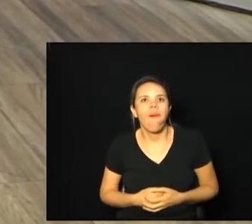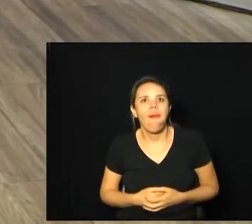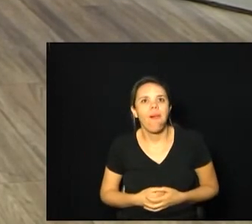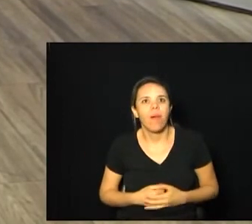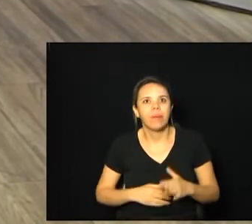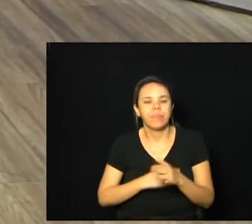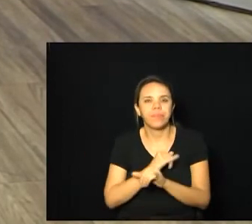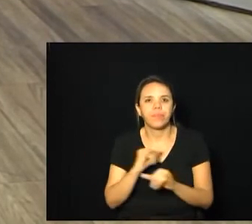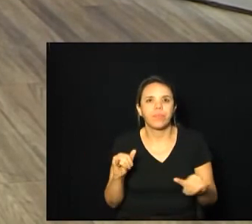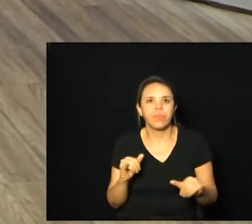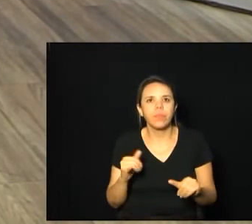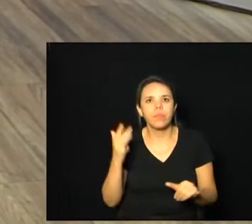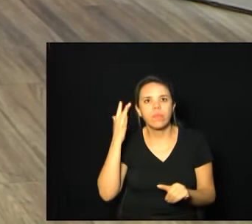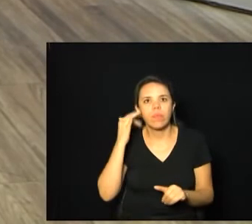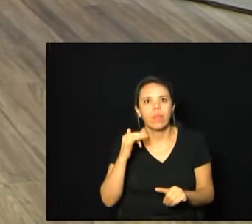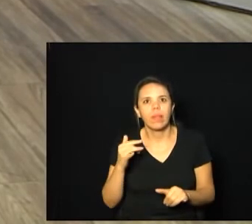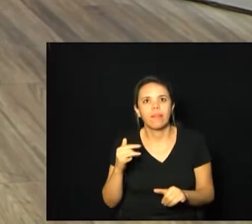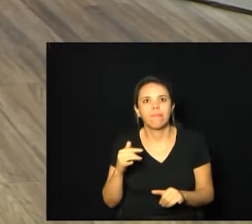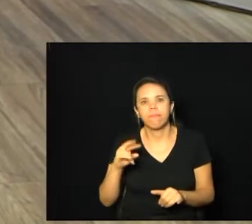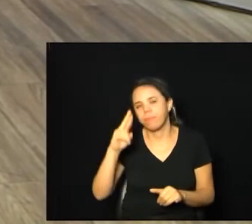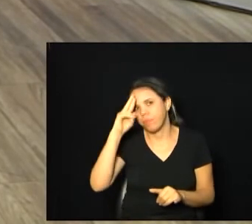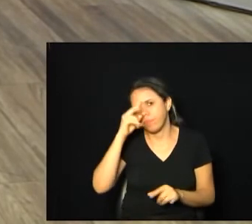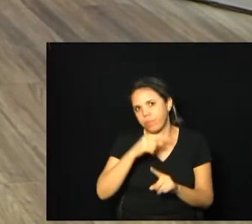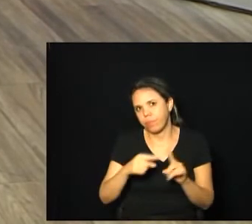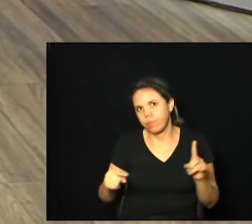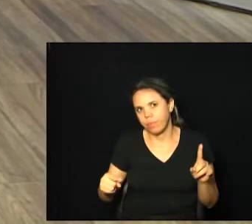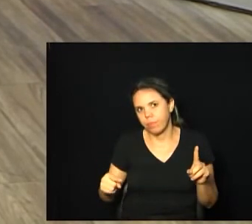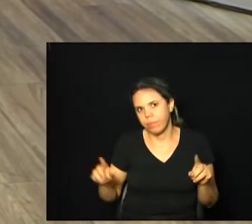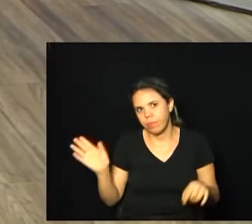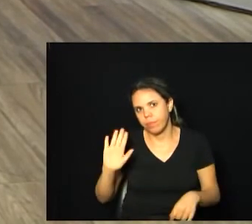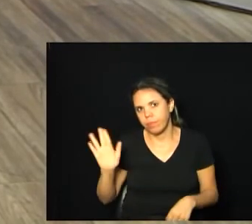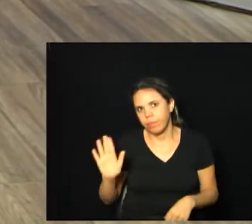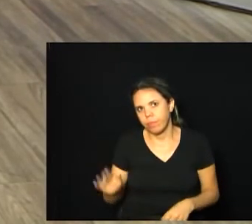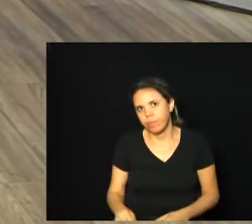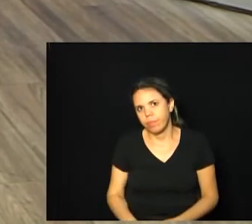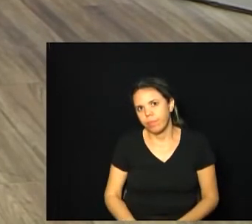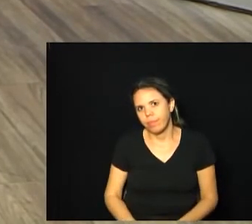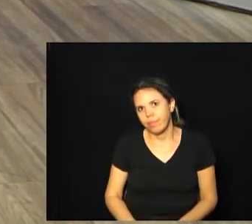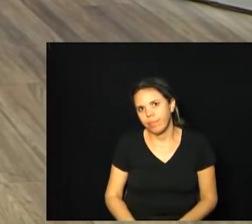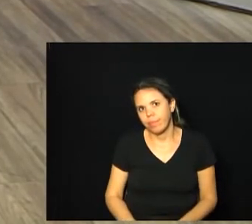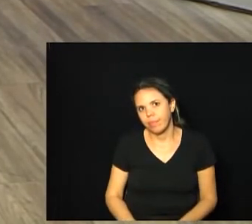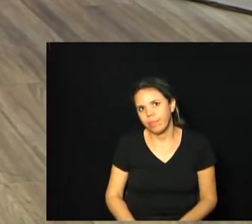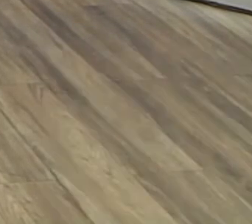Então, Câmara Notícia, amanhã por volta do 12h30. Até lá. Tchau, tchau.